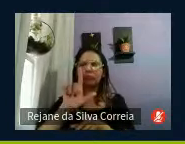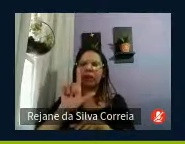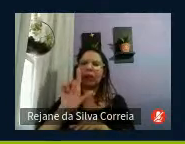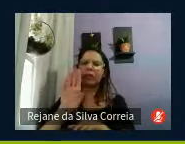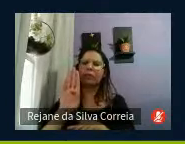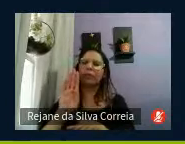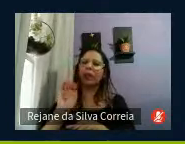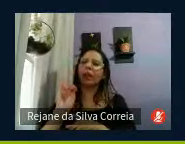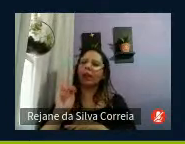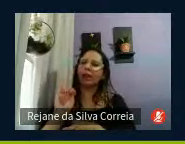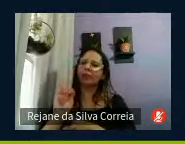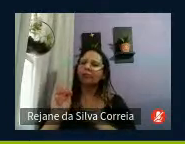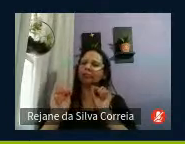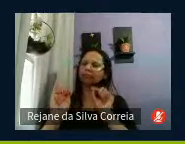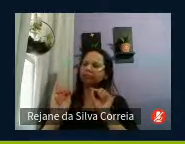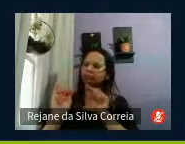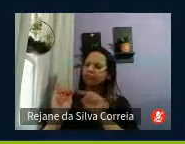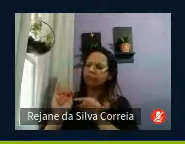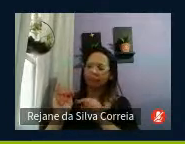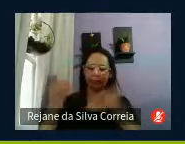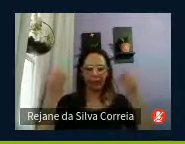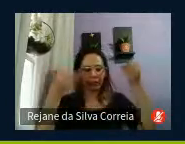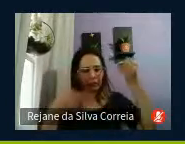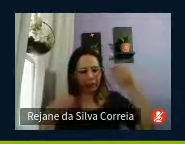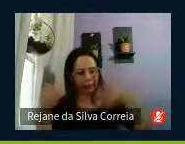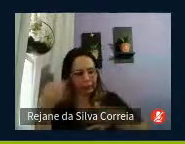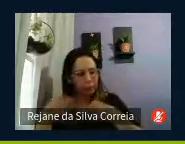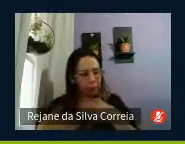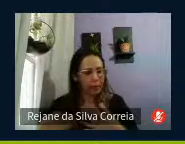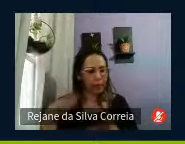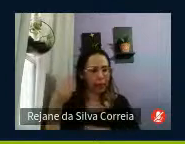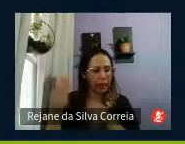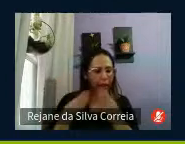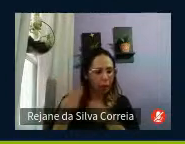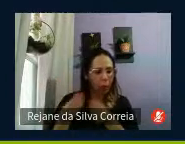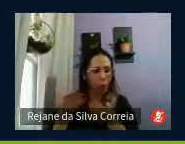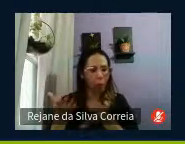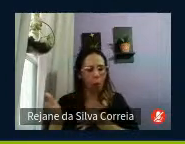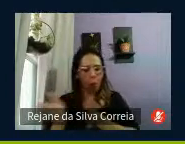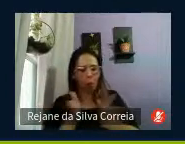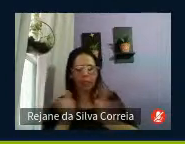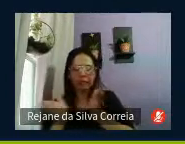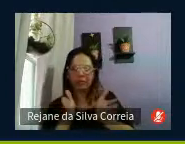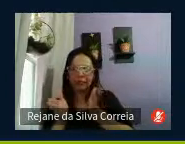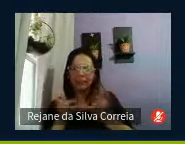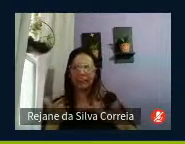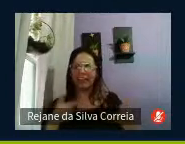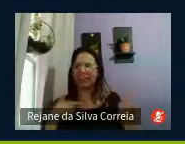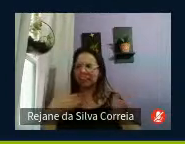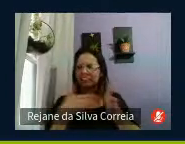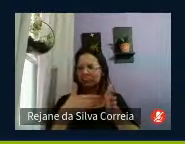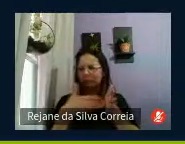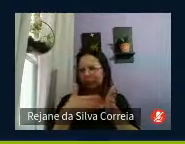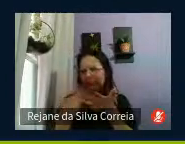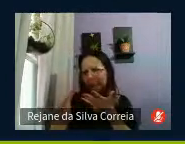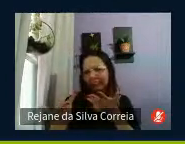ela diz como deve ser, ela fala da acessibilidade, fala das barreiras arquitetônicas,